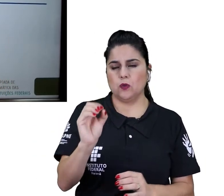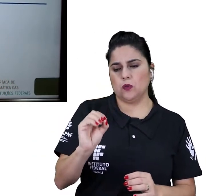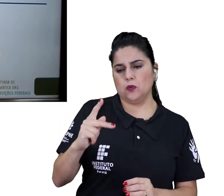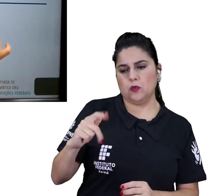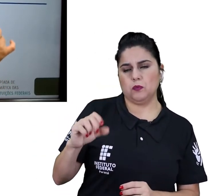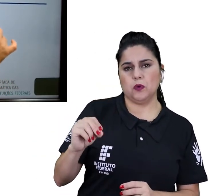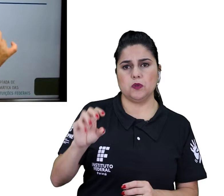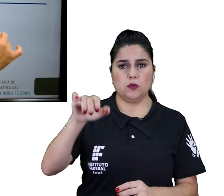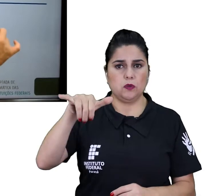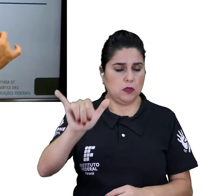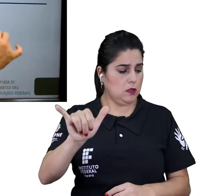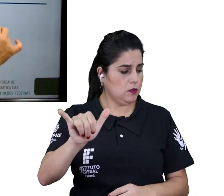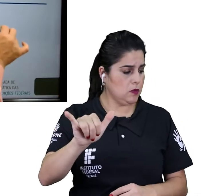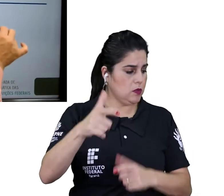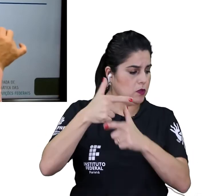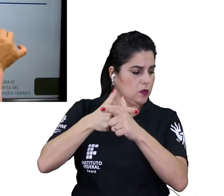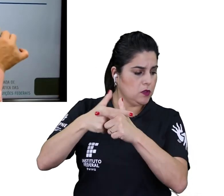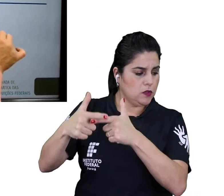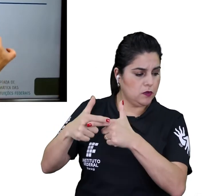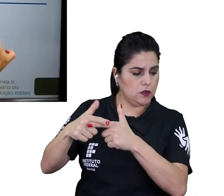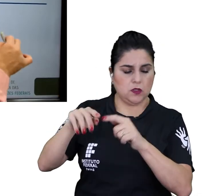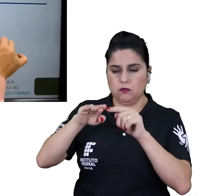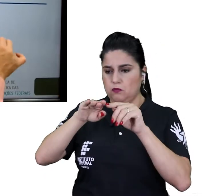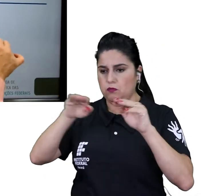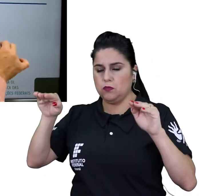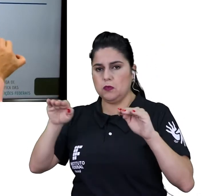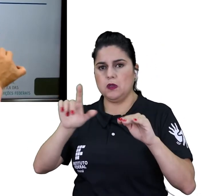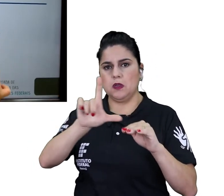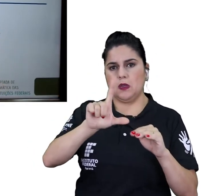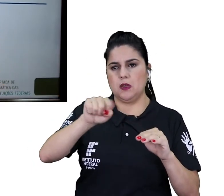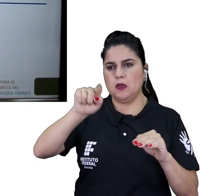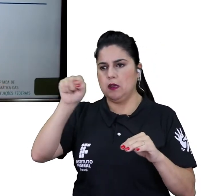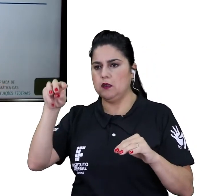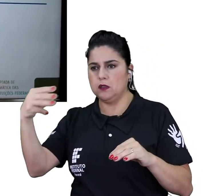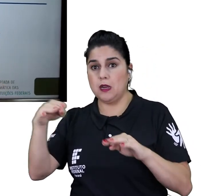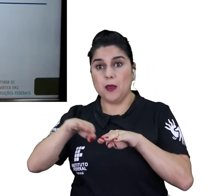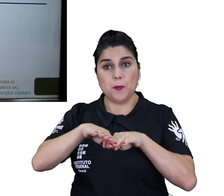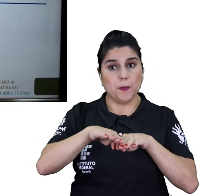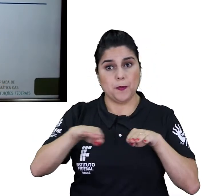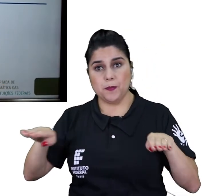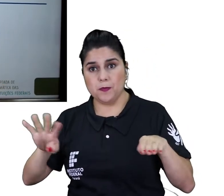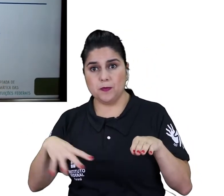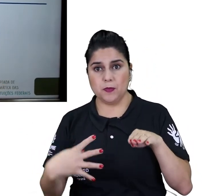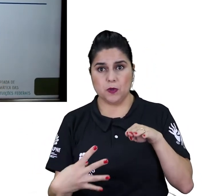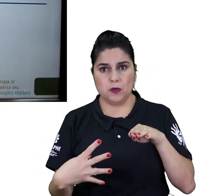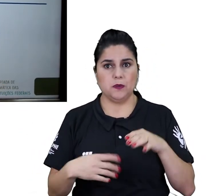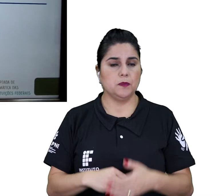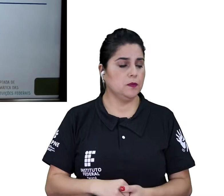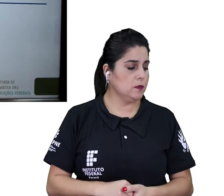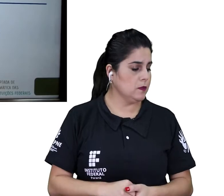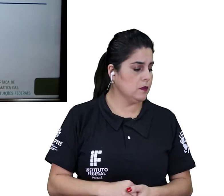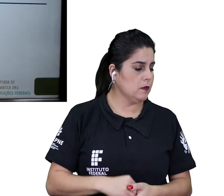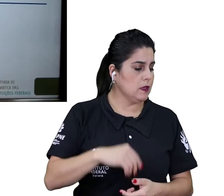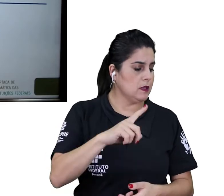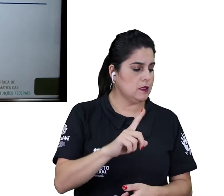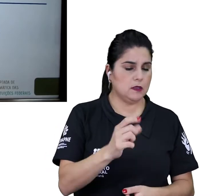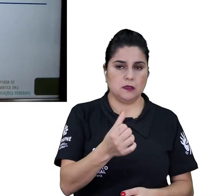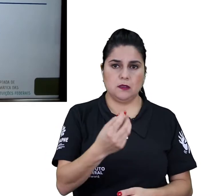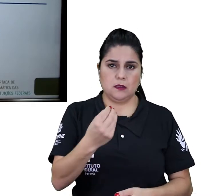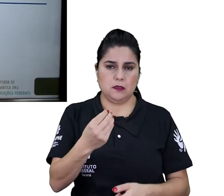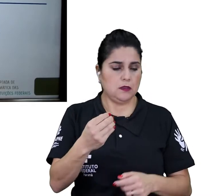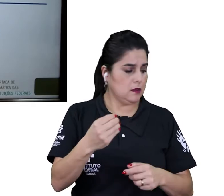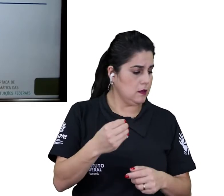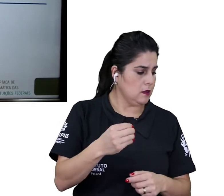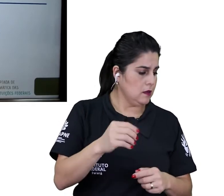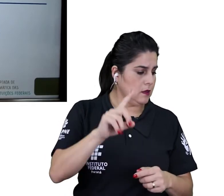dividido pela hipotenusa L raiz de 3 sobre 4. Seno de 60 raiz de 3